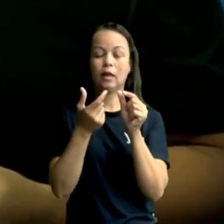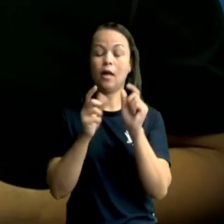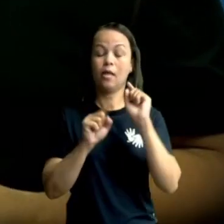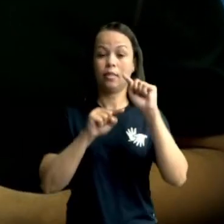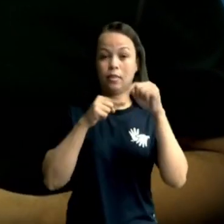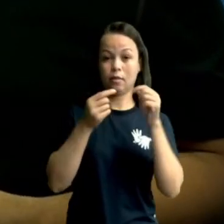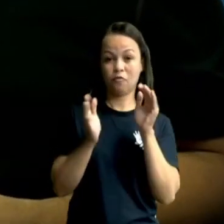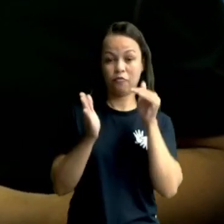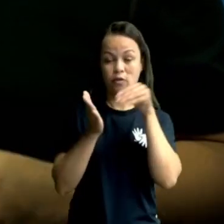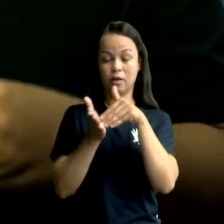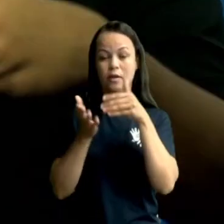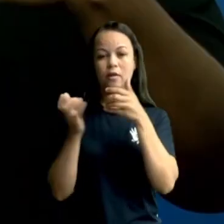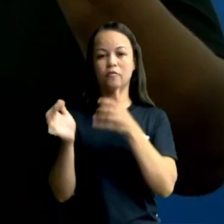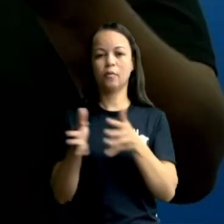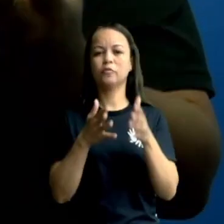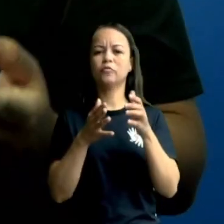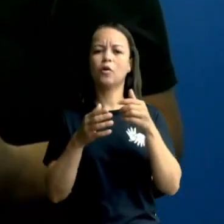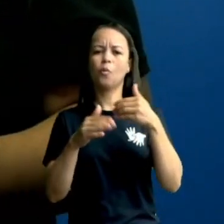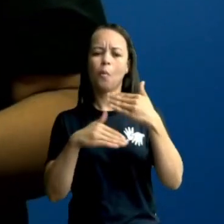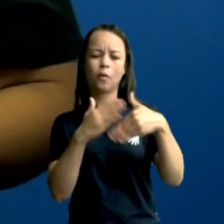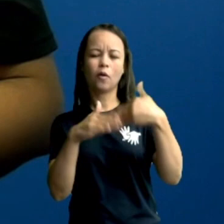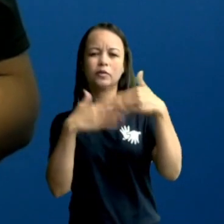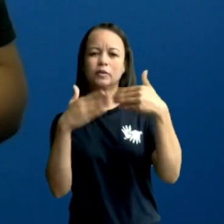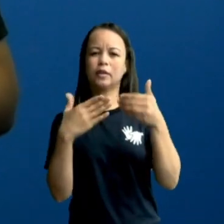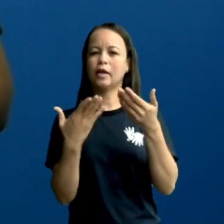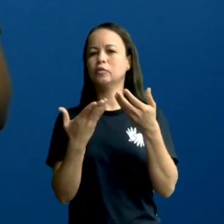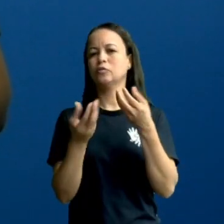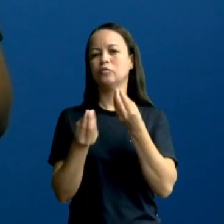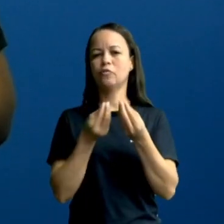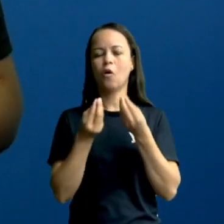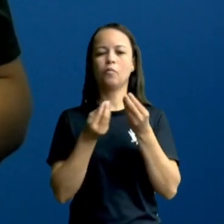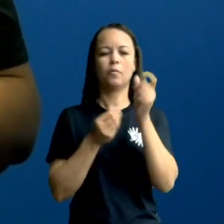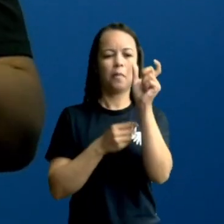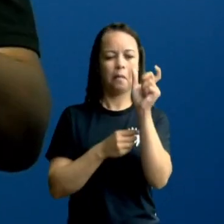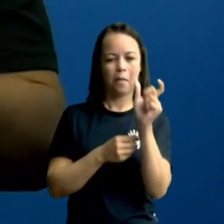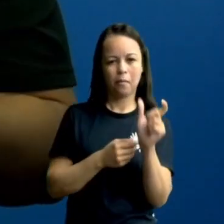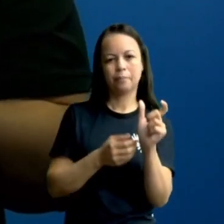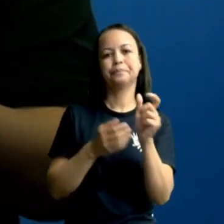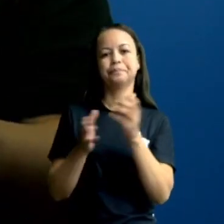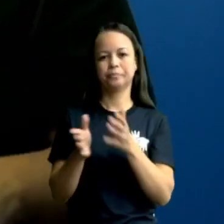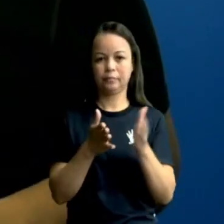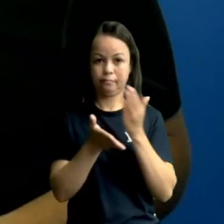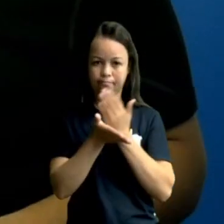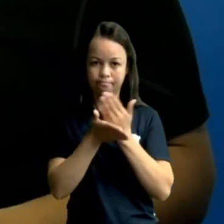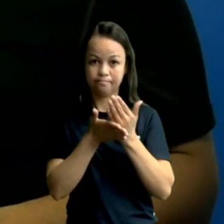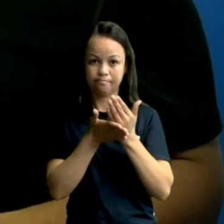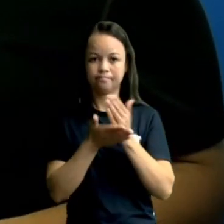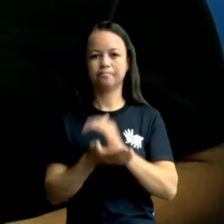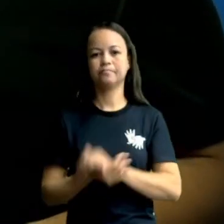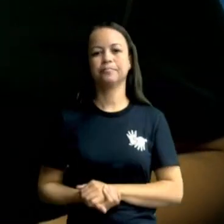outros processos, né? Os outros processos de formação de palavras, tá bom? Vamos começar?